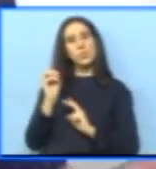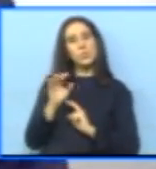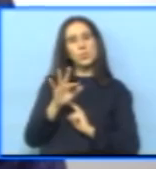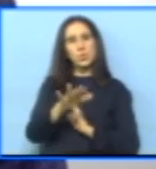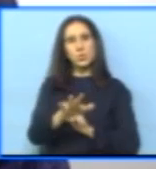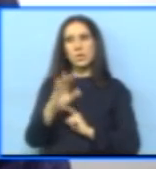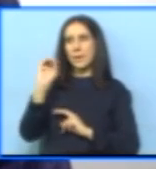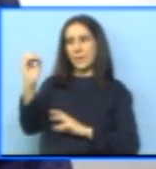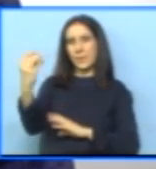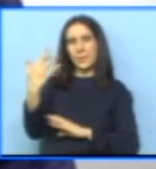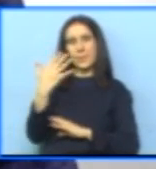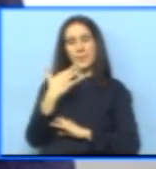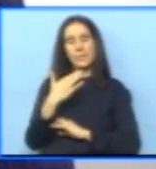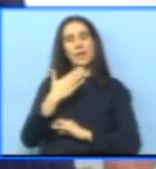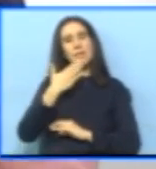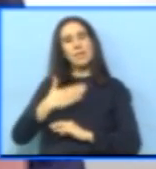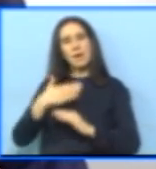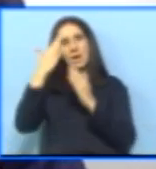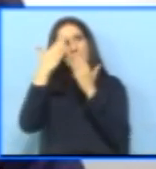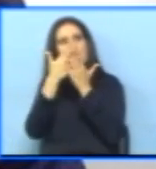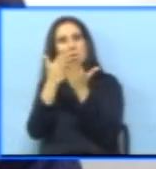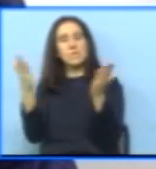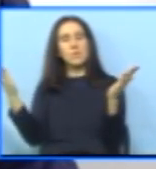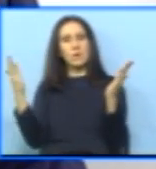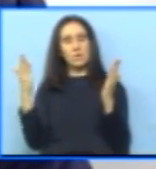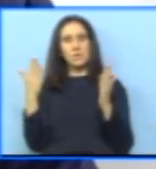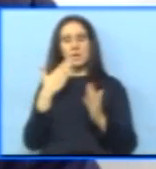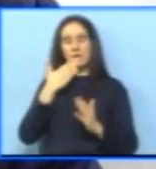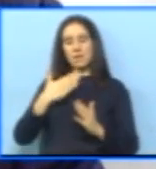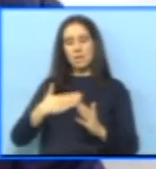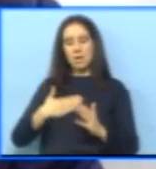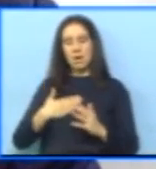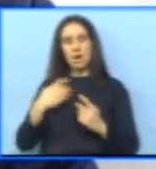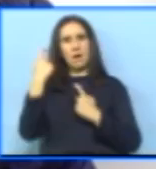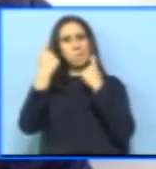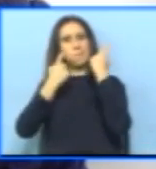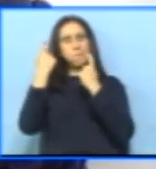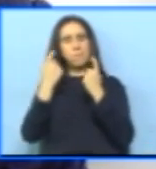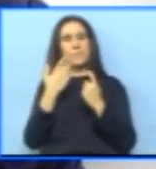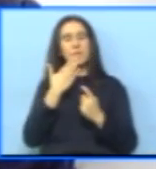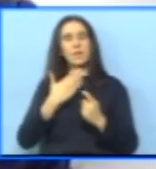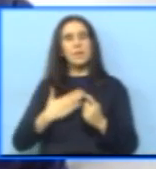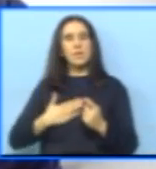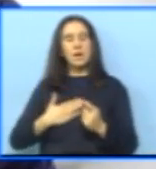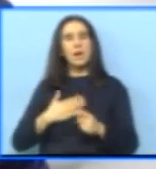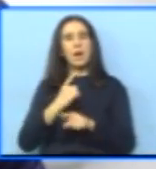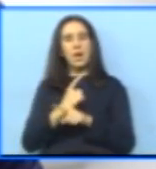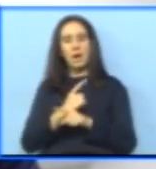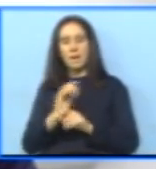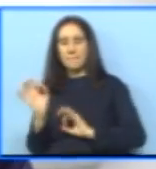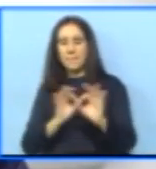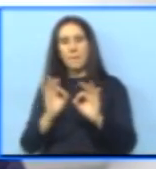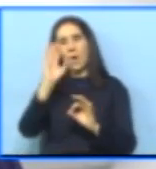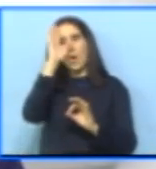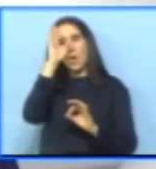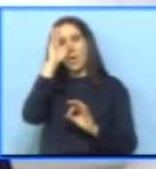abre horizontes, que interpela e que chama, que abre, eu diria que rasga horizontes para